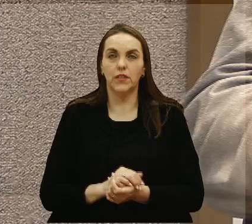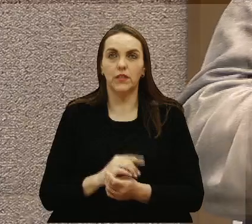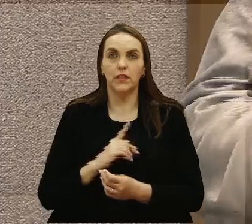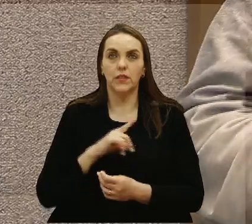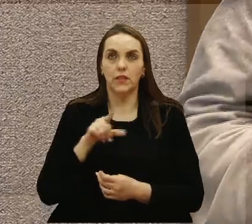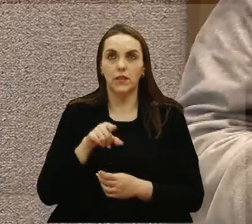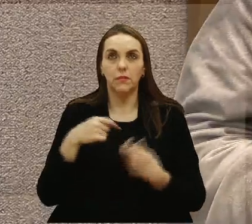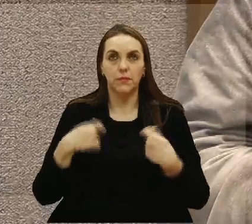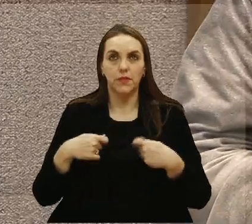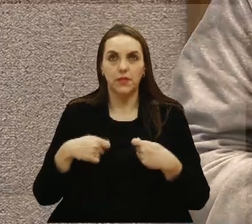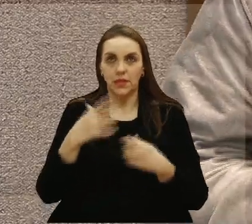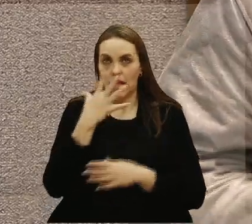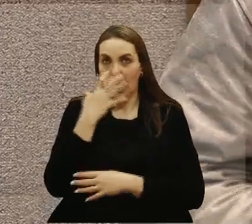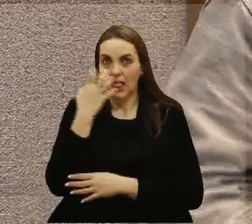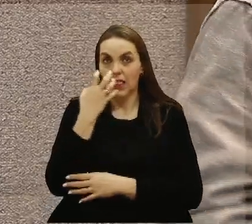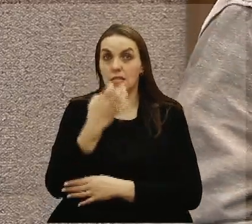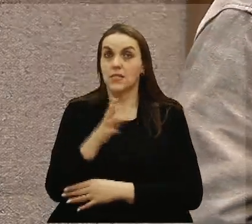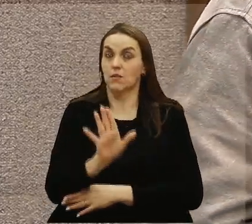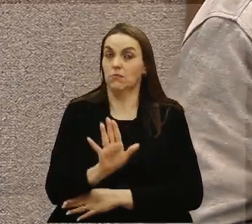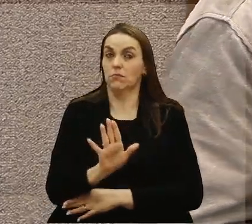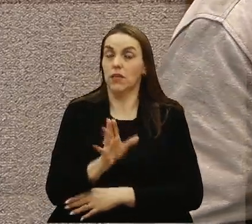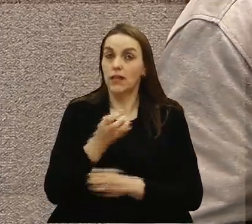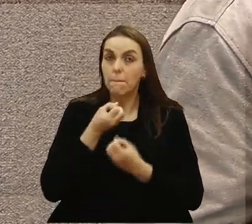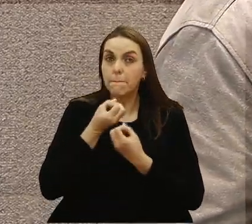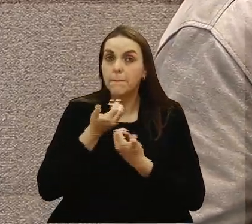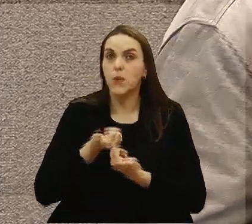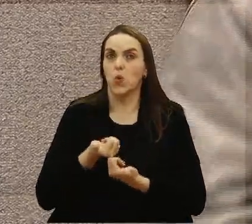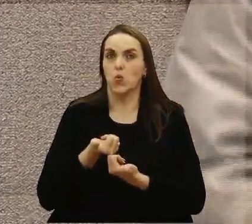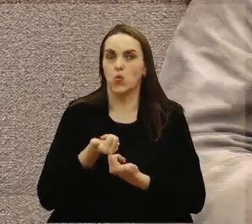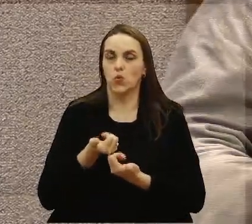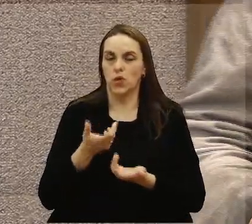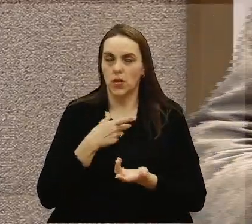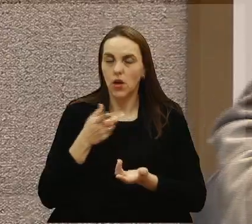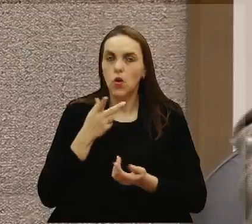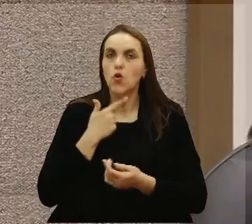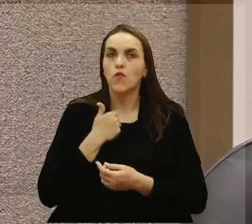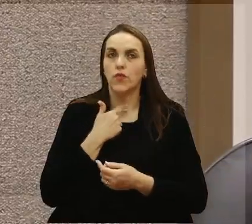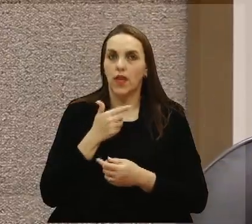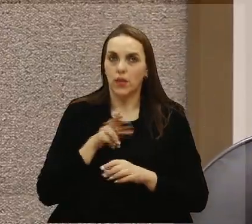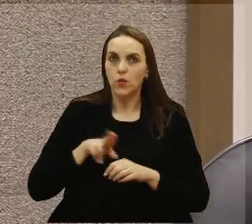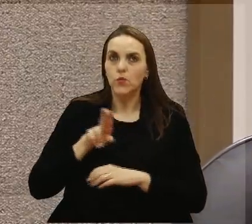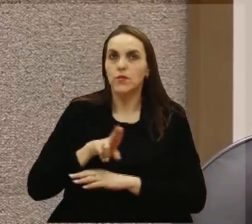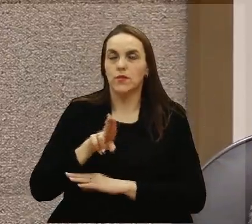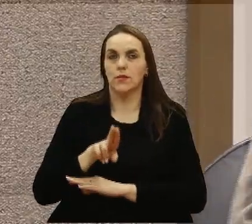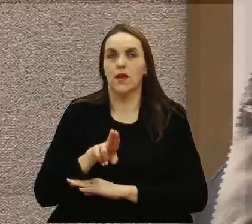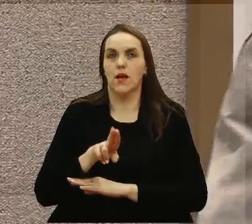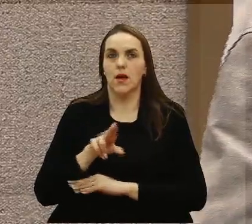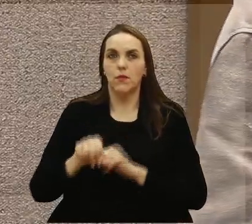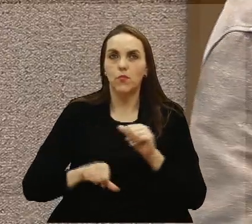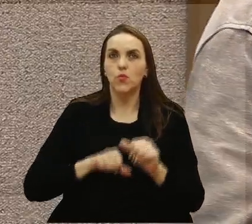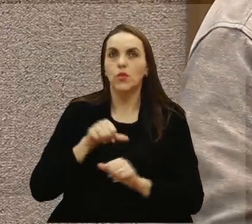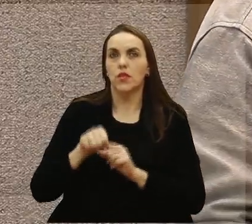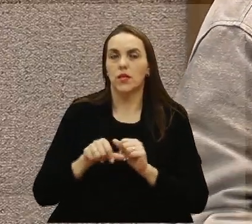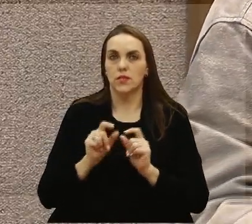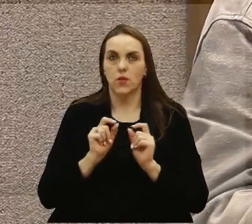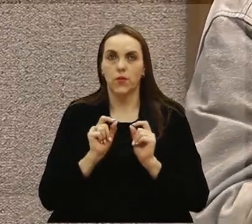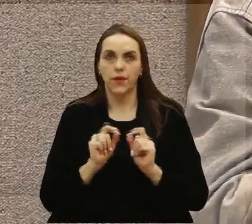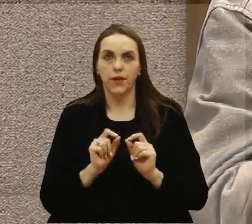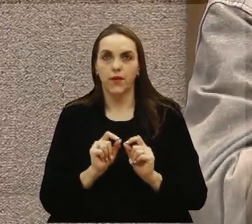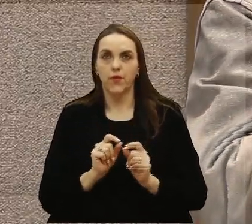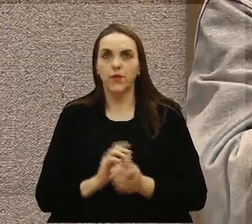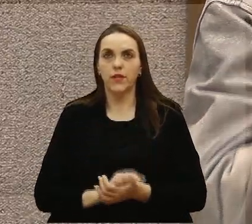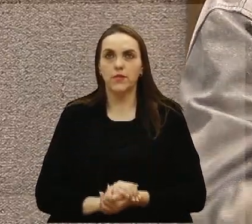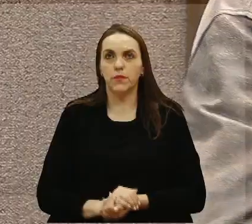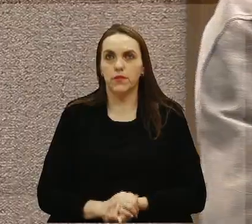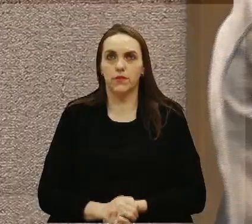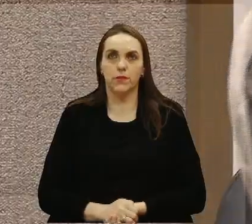ser atrativo, isso sim. O que nós estamos votando aqui é uma mudança de rúbrica. Ou seja,